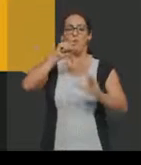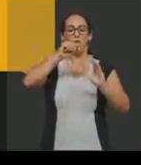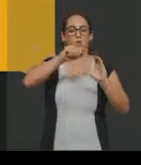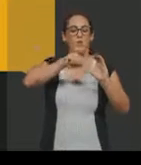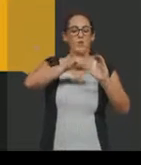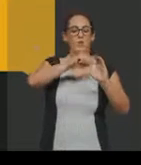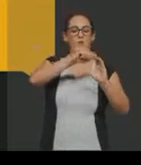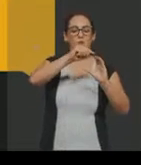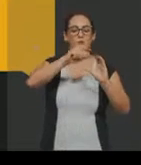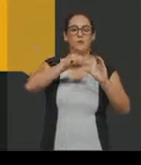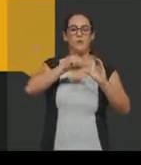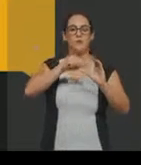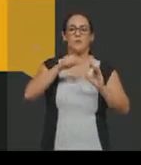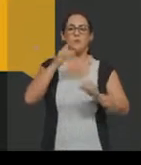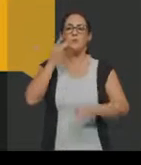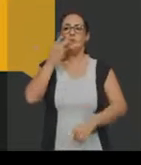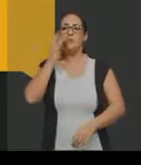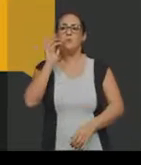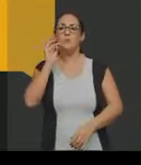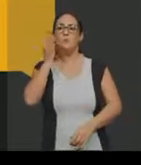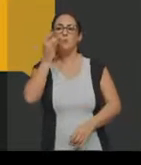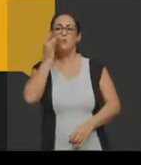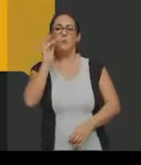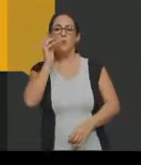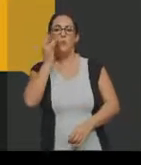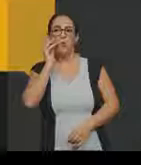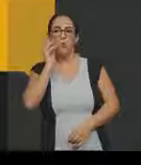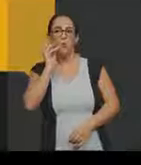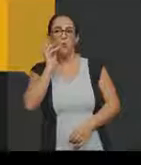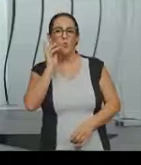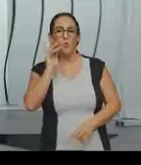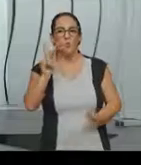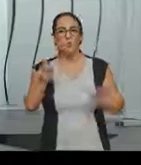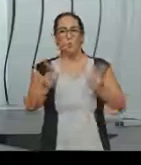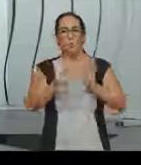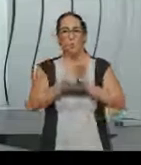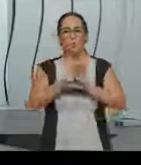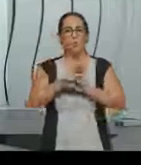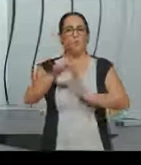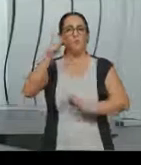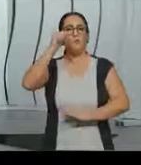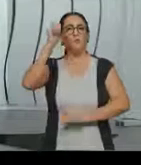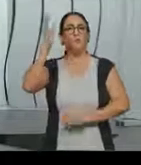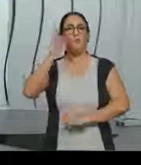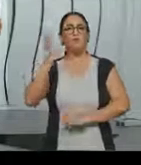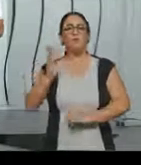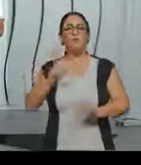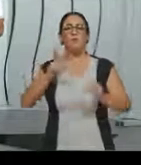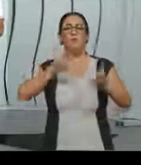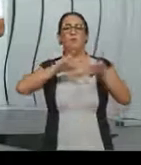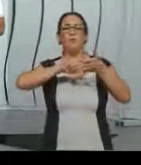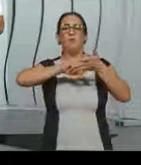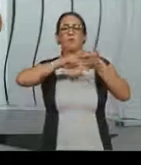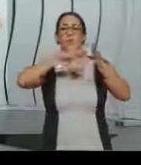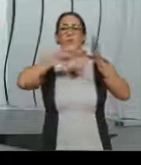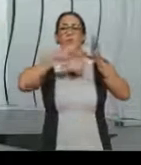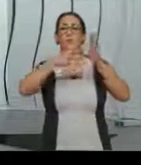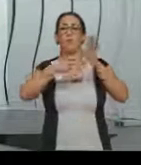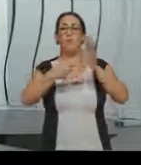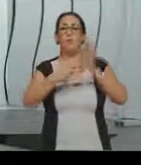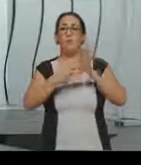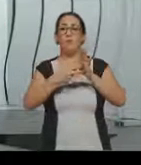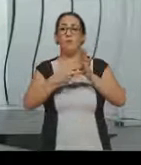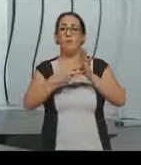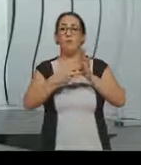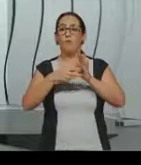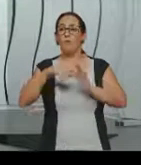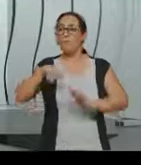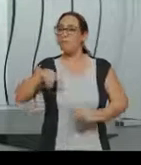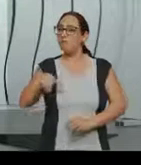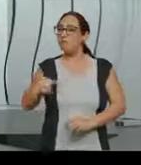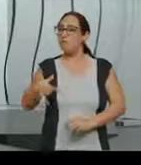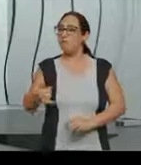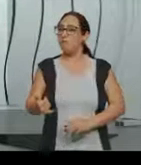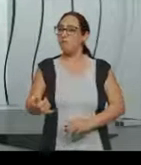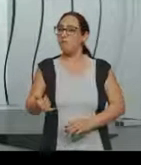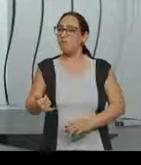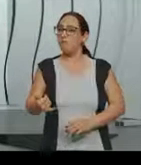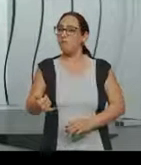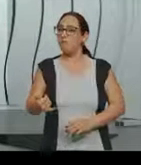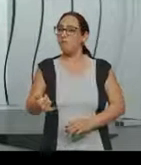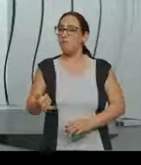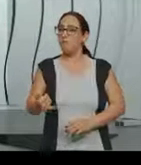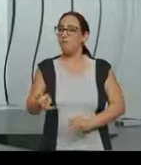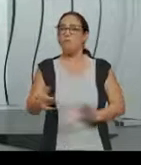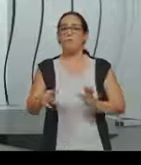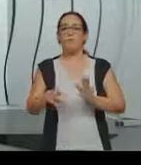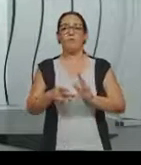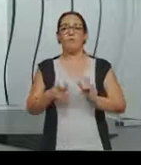O que acontece? O ciclo do ouro, na história brasileira, ele significou uma grande oportunidade